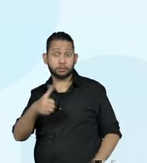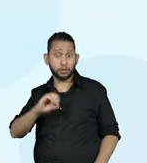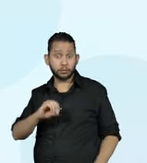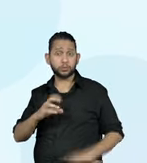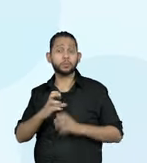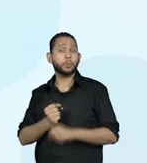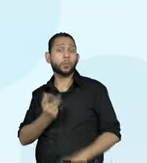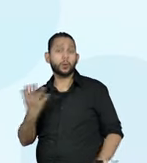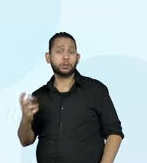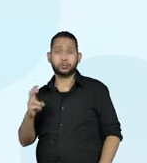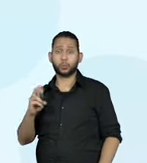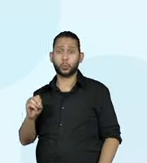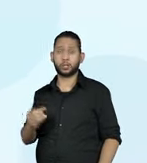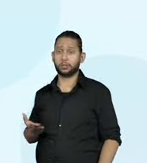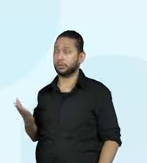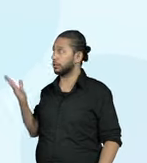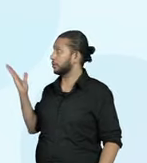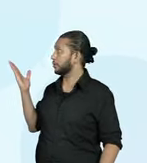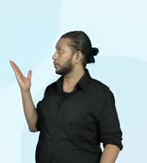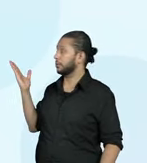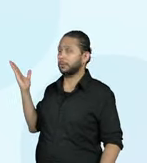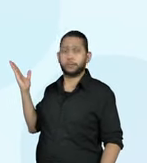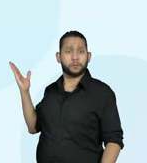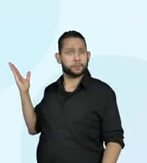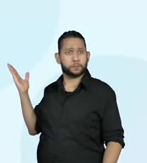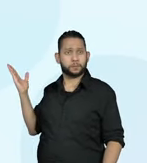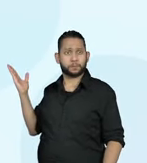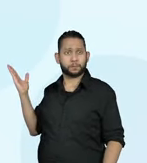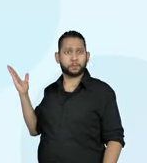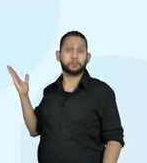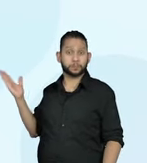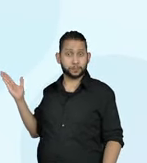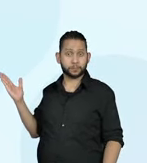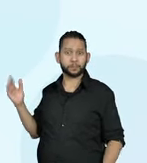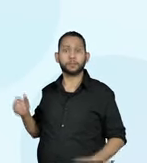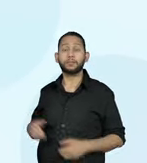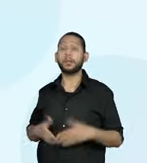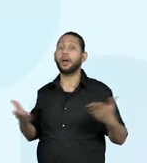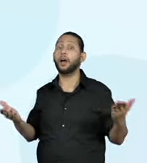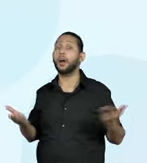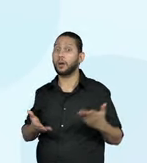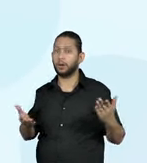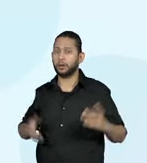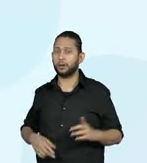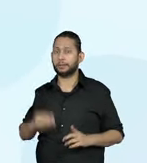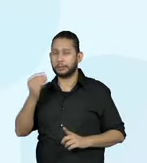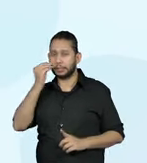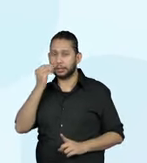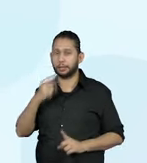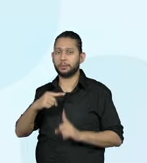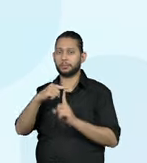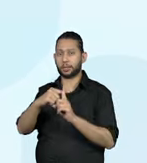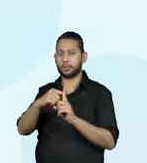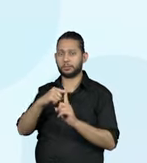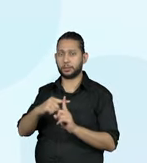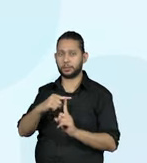De 10 páginas é igual a 50. Então, para fazer de adição, seria só eu fazer isso